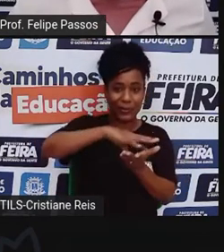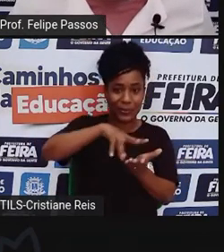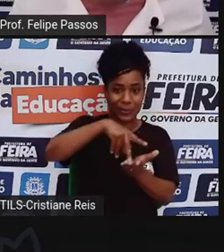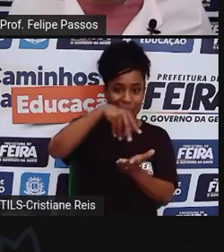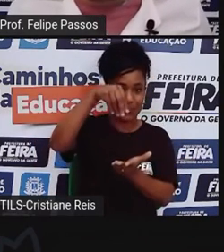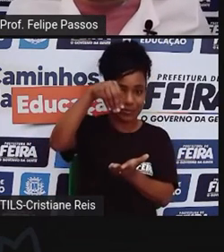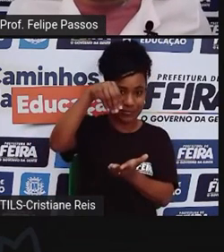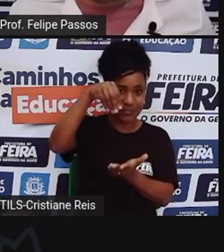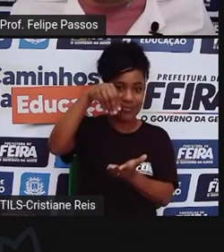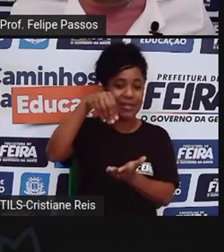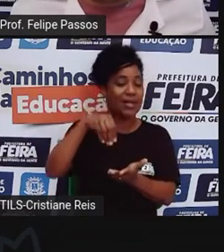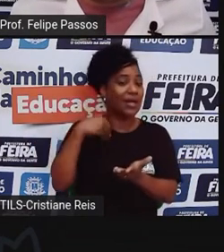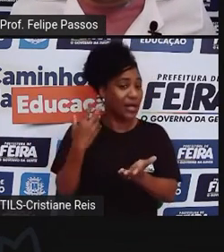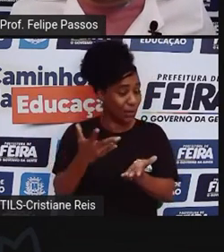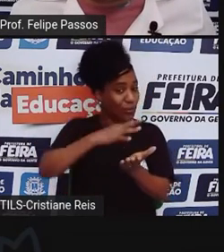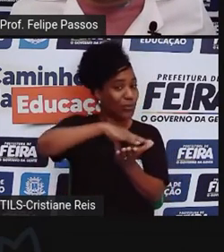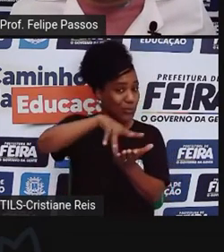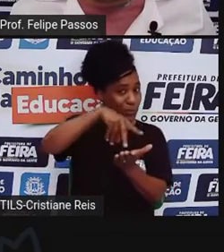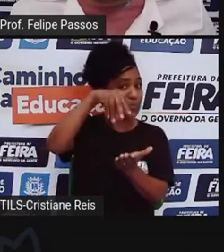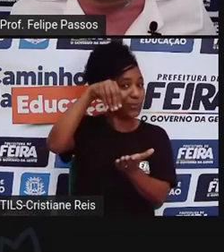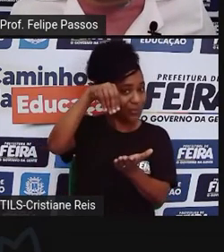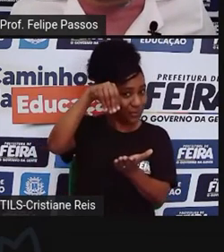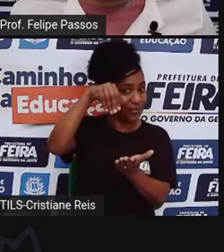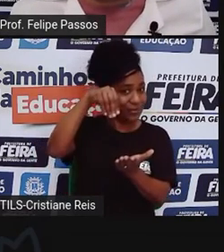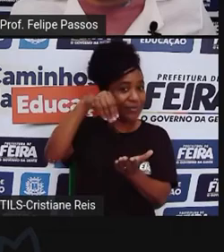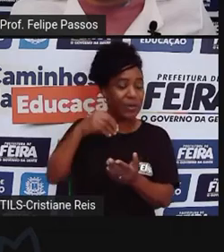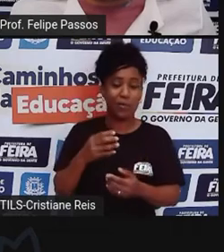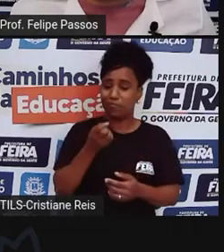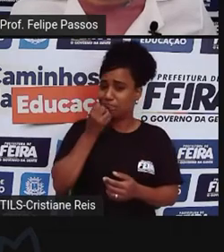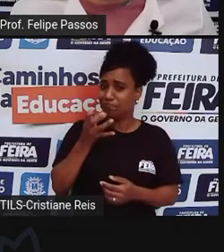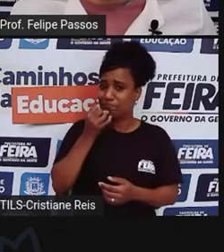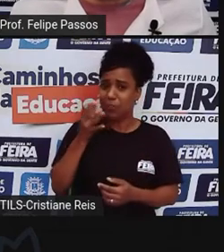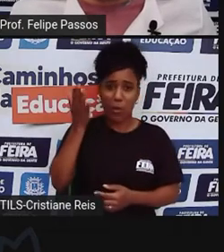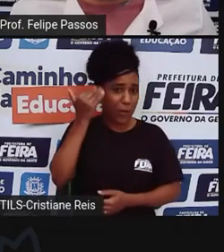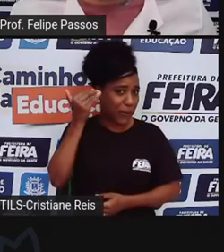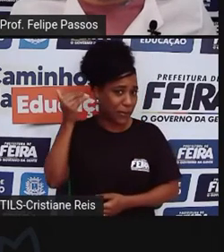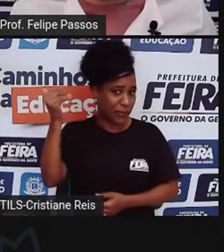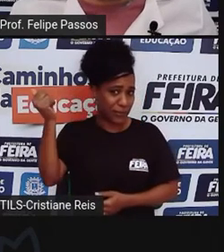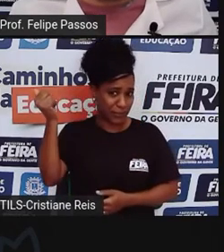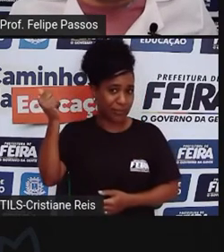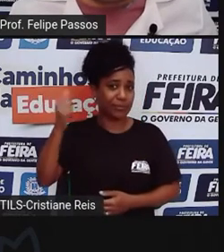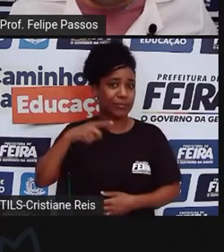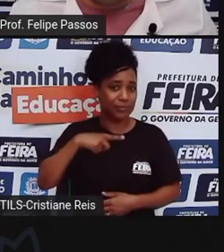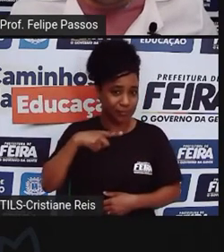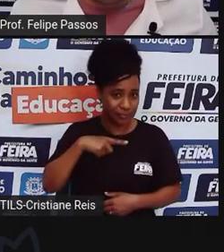Eu sou o maior artesão de instrumentos musicais para aulas de música do Brasil. Hoje